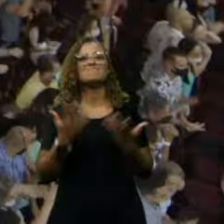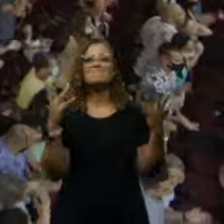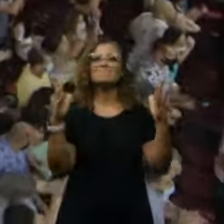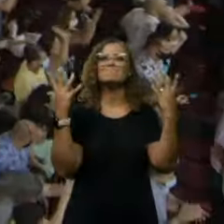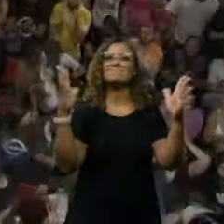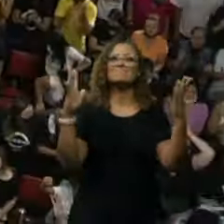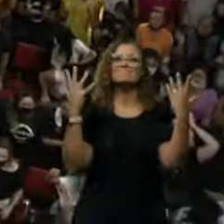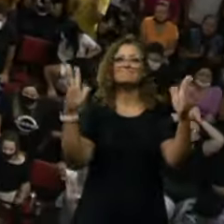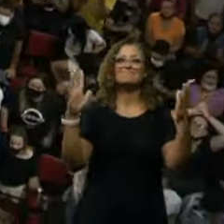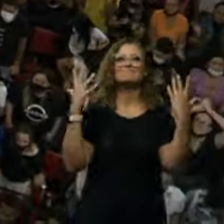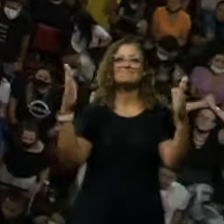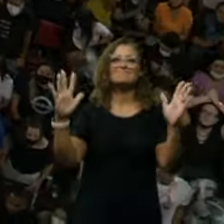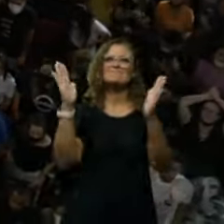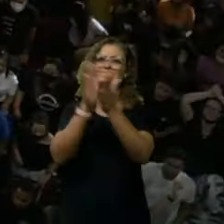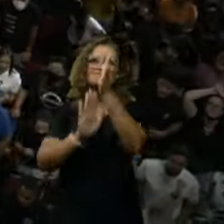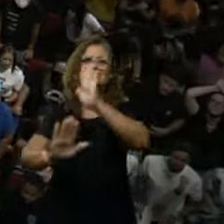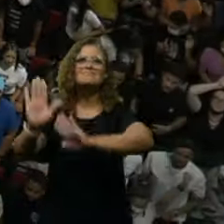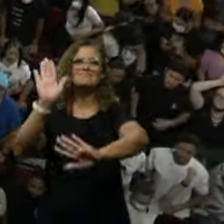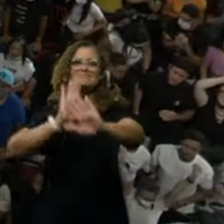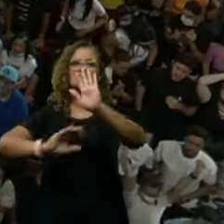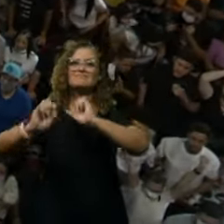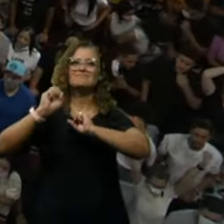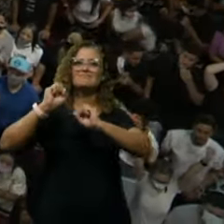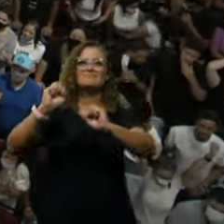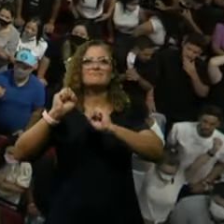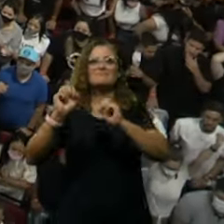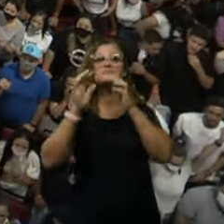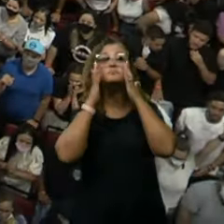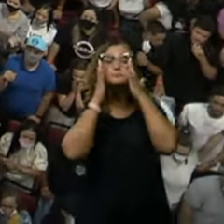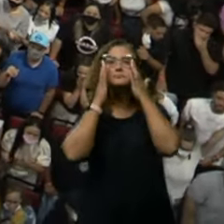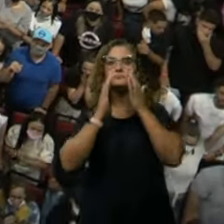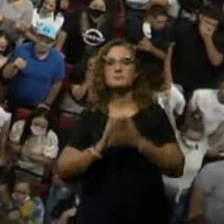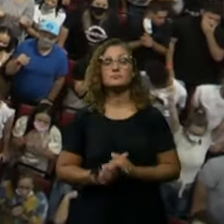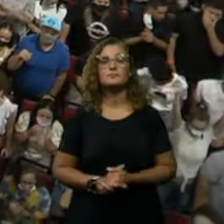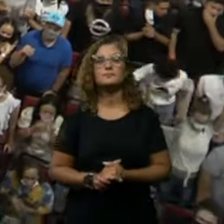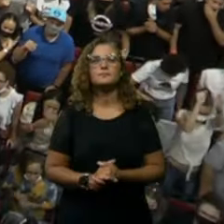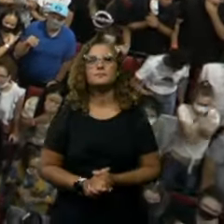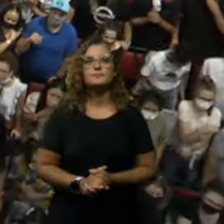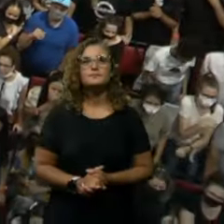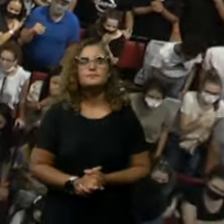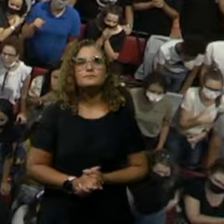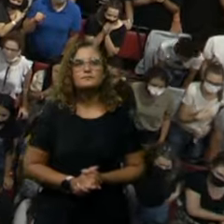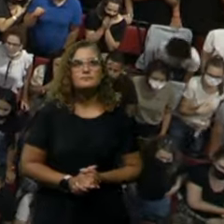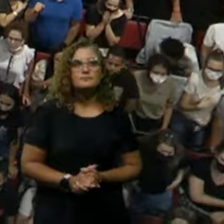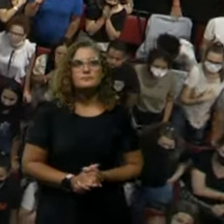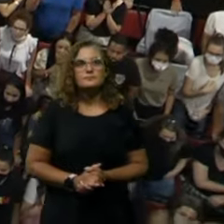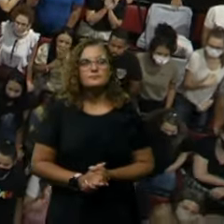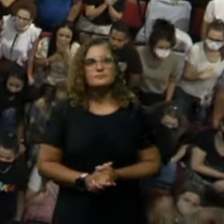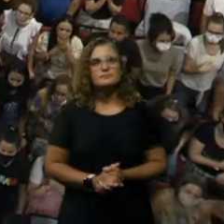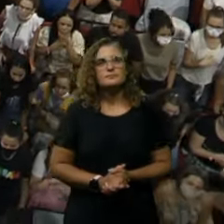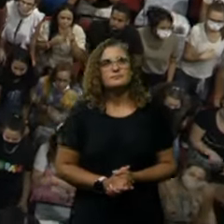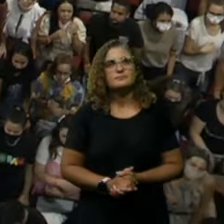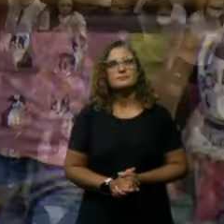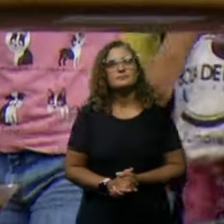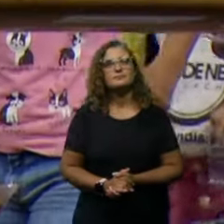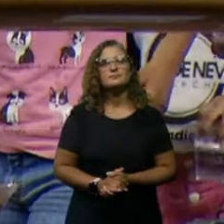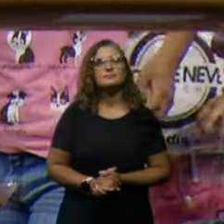I Adore Adore Adore him E aí E aí